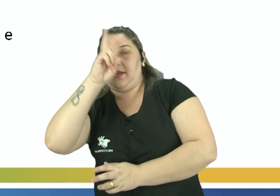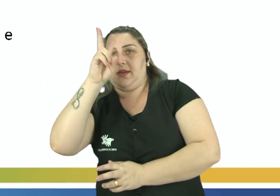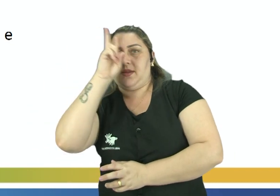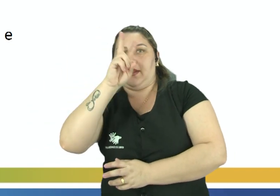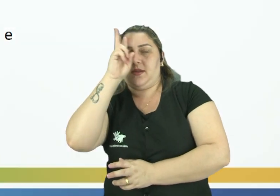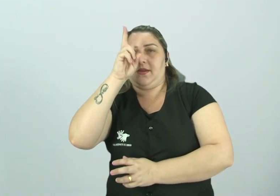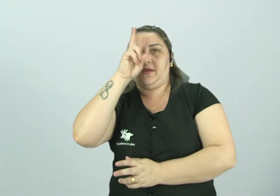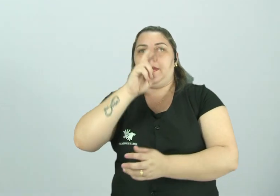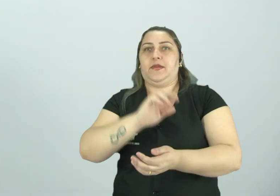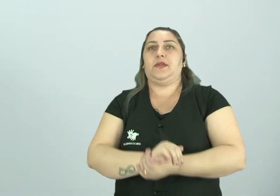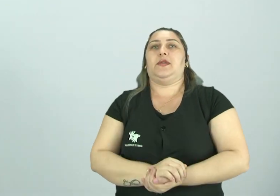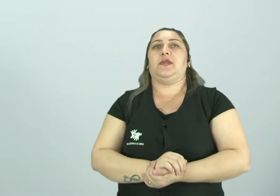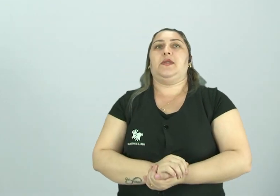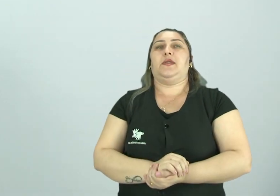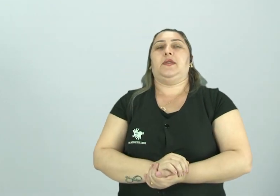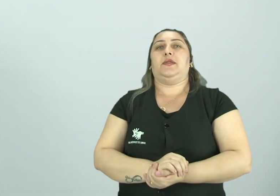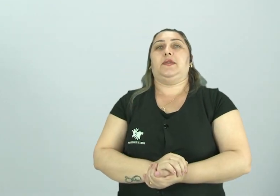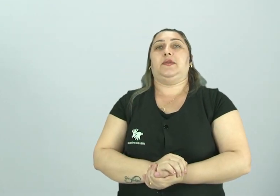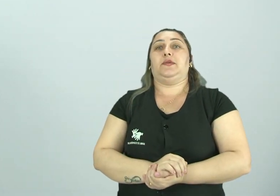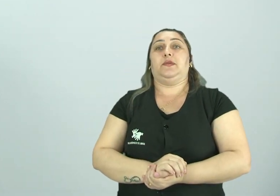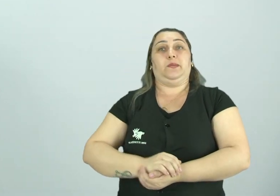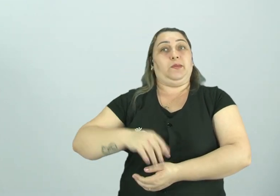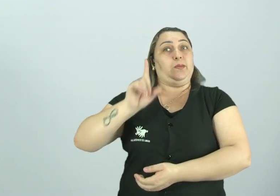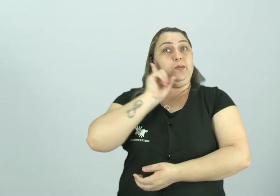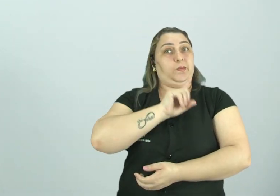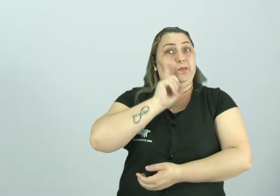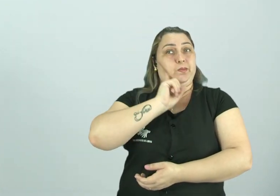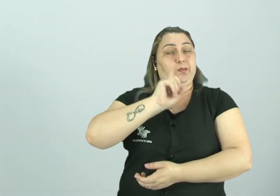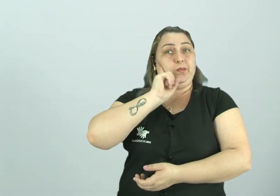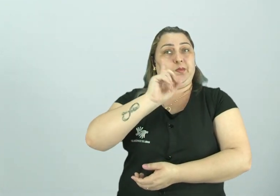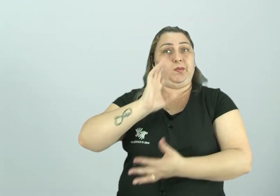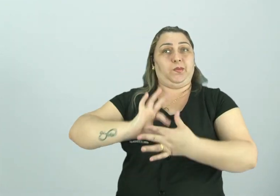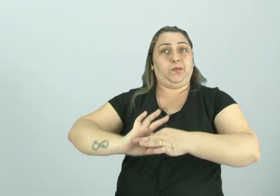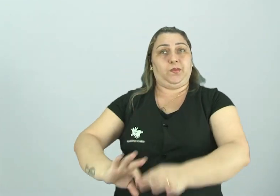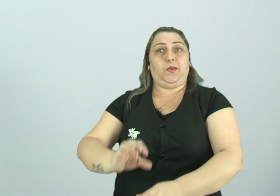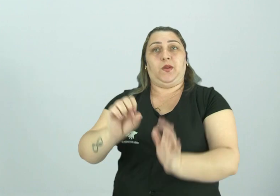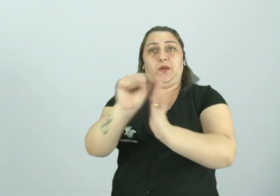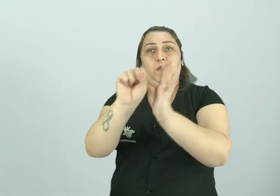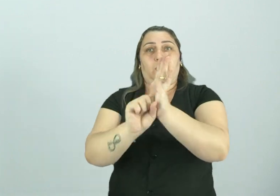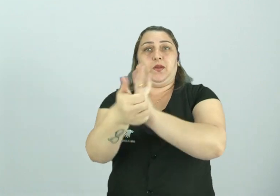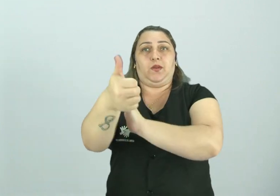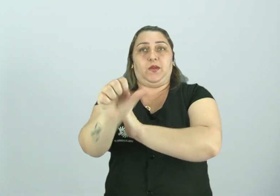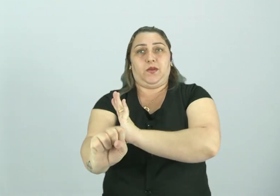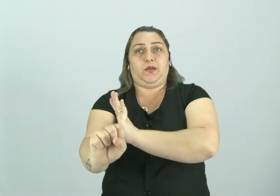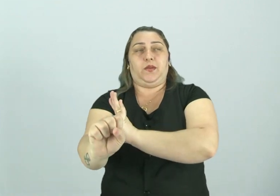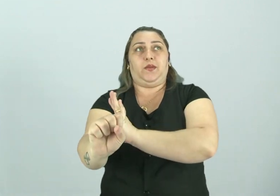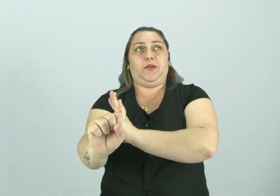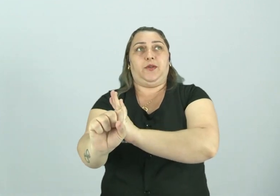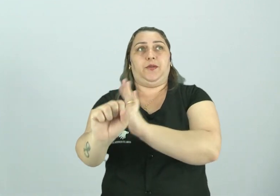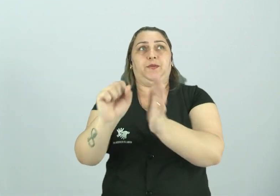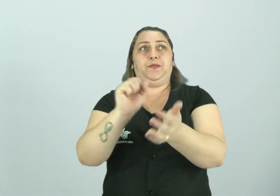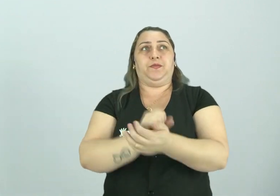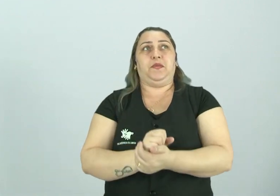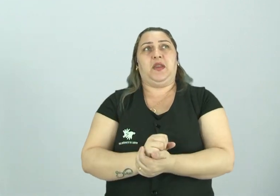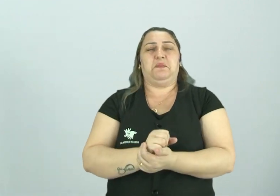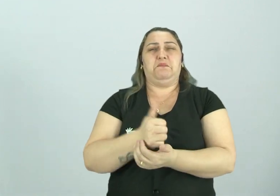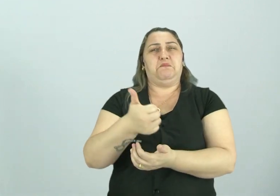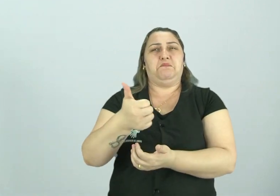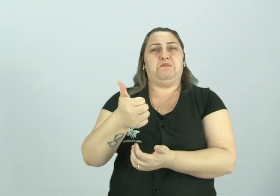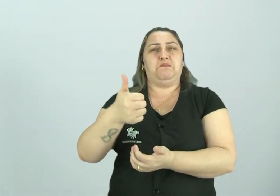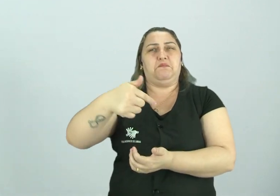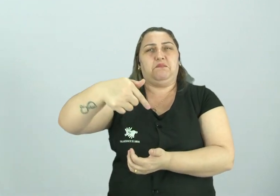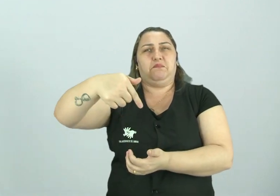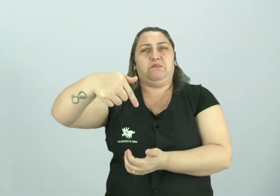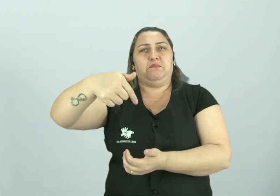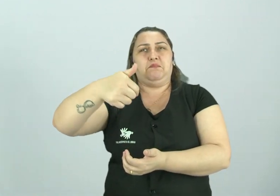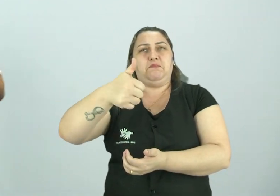tratando-se de intervenção militar, os Estados Unidos, desde o século XVIII, fins de 1700